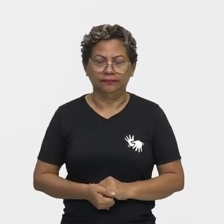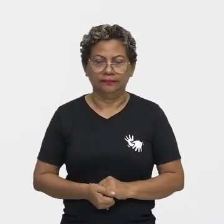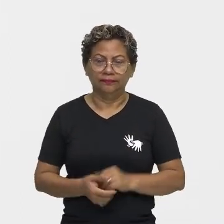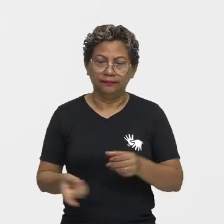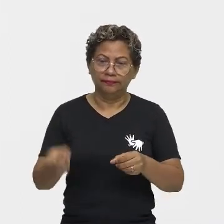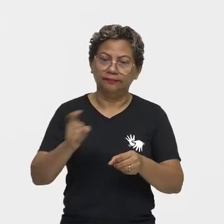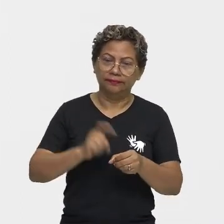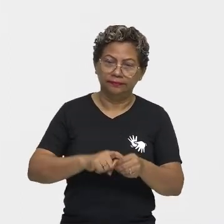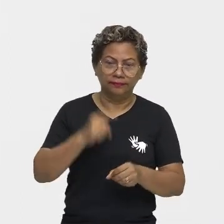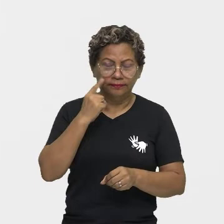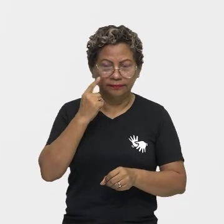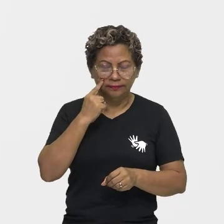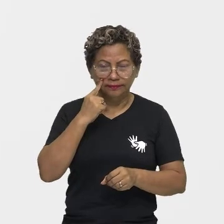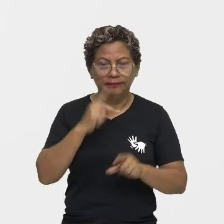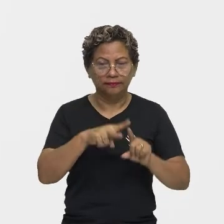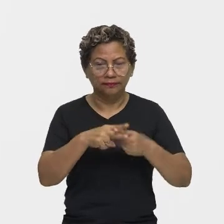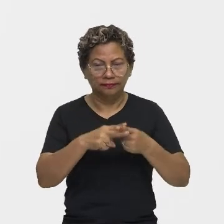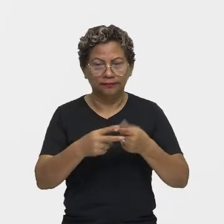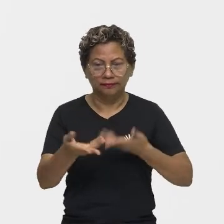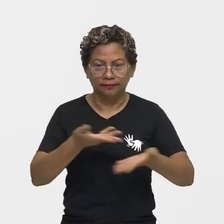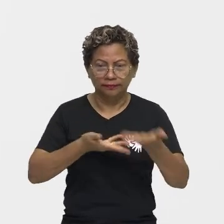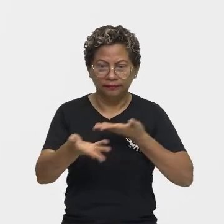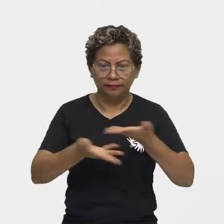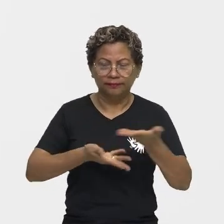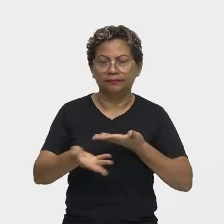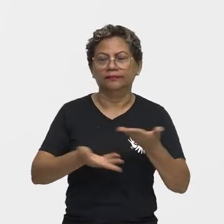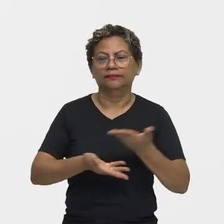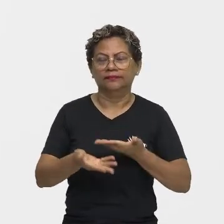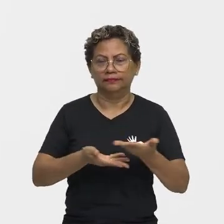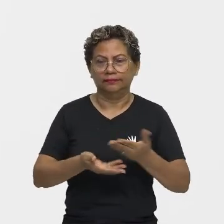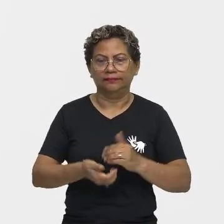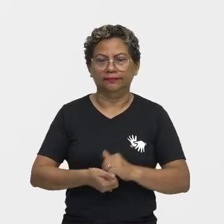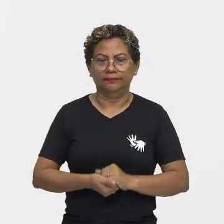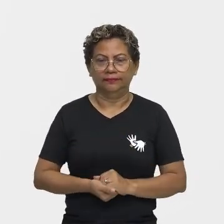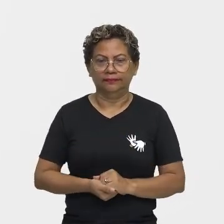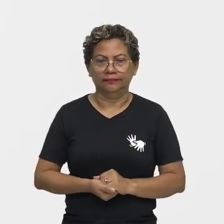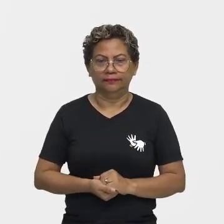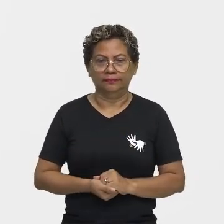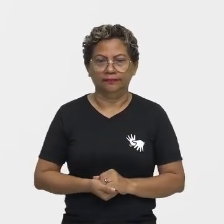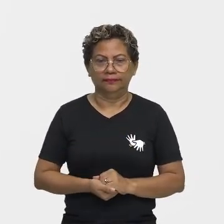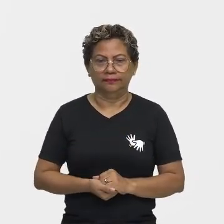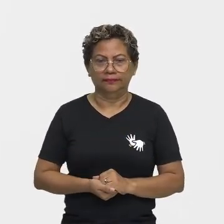eu estou voltando aí com vocês para a gente fazer a correção dessas nossas questões aí.